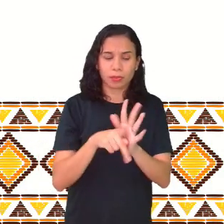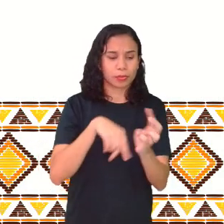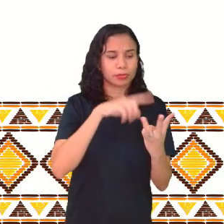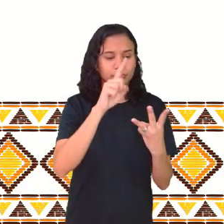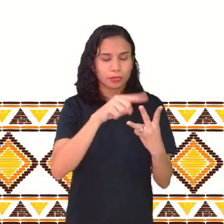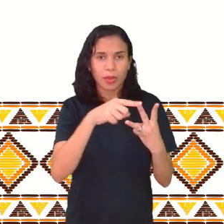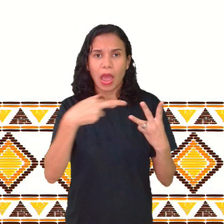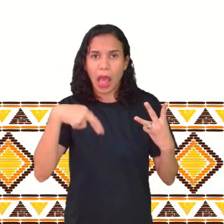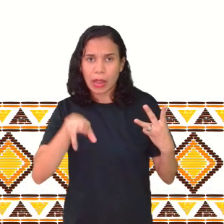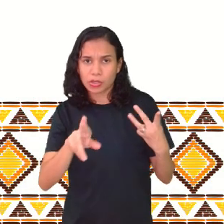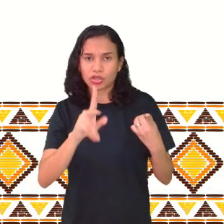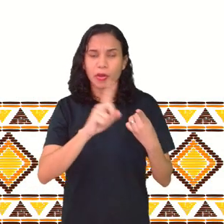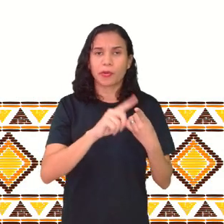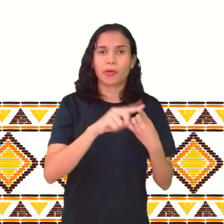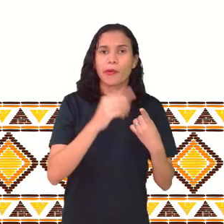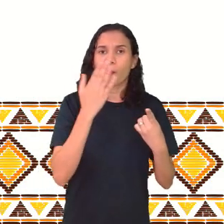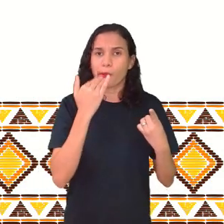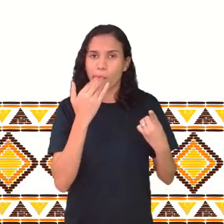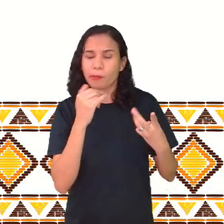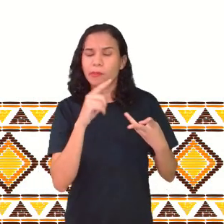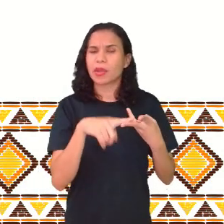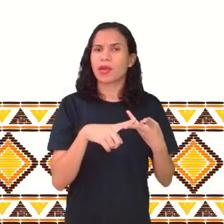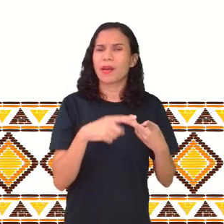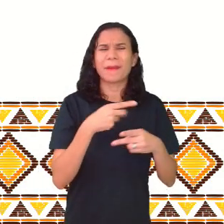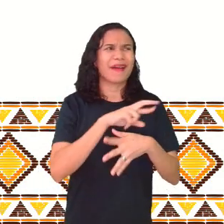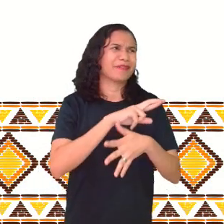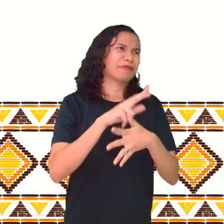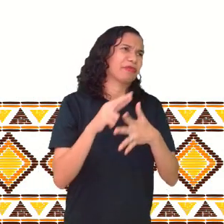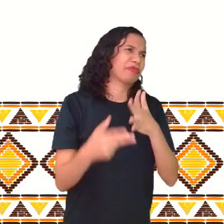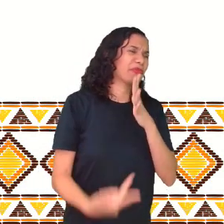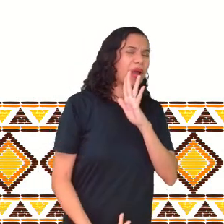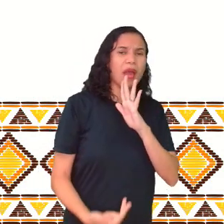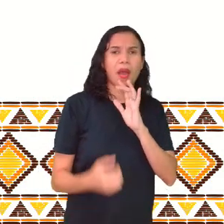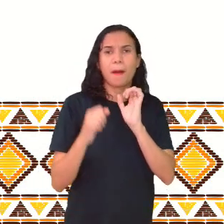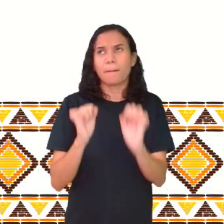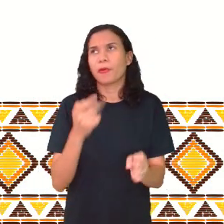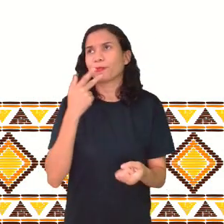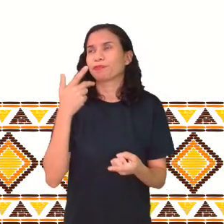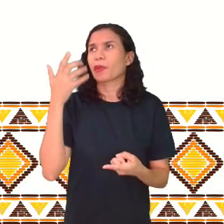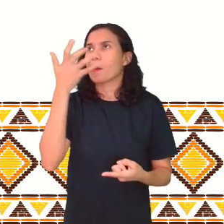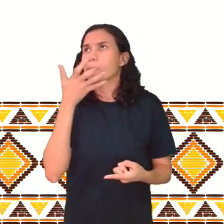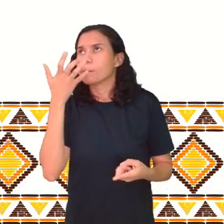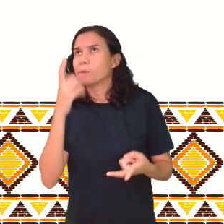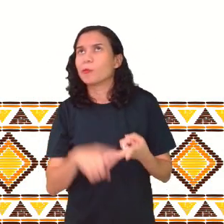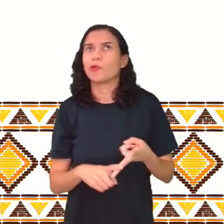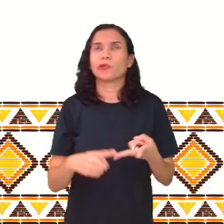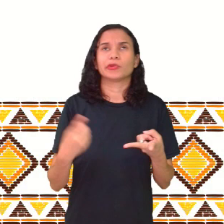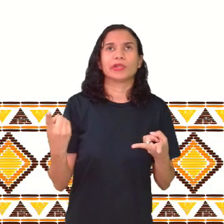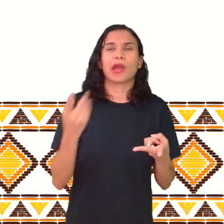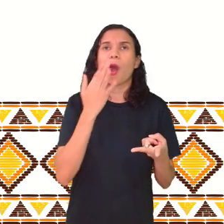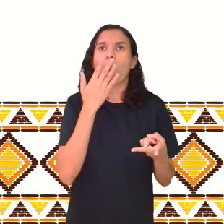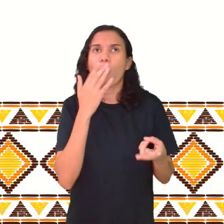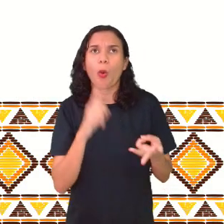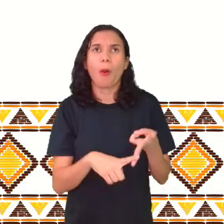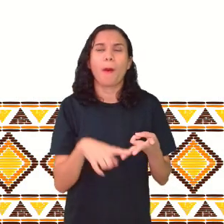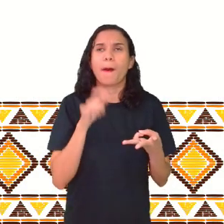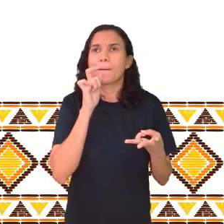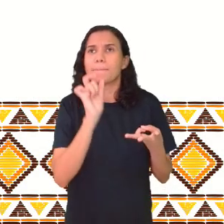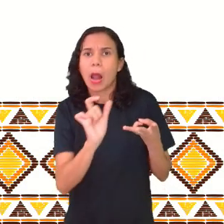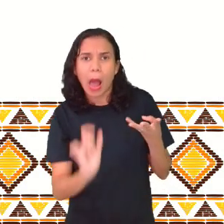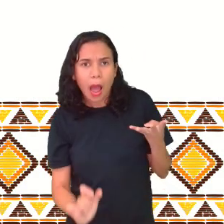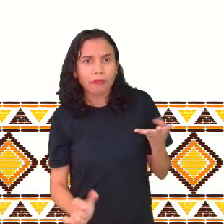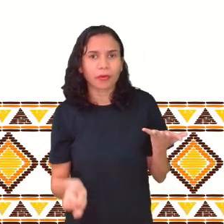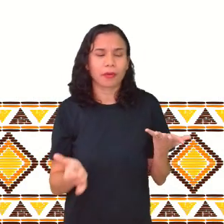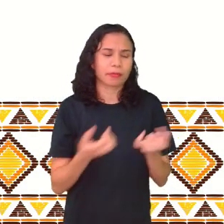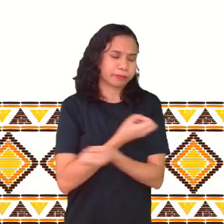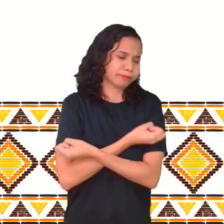trouxe a religiosidade, trouxe os alimentos, mas tem muitos outros. A gente pode falar de músicas, podemos falar de cores, de palavras e etc. Tem